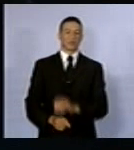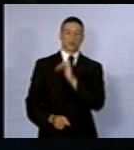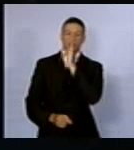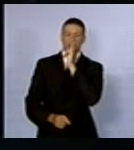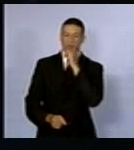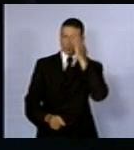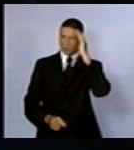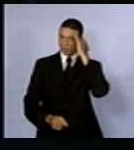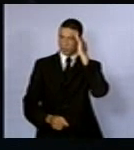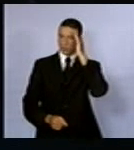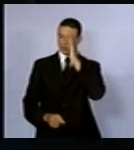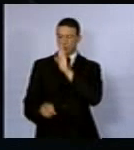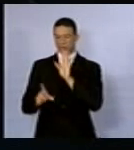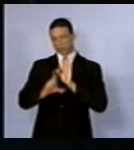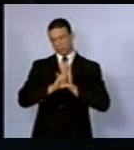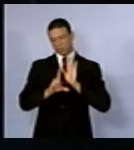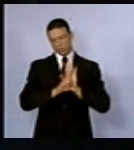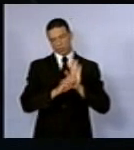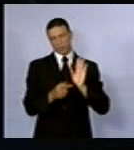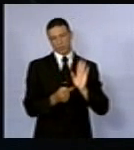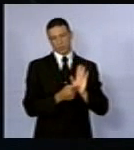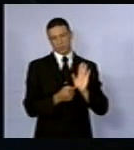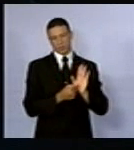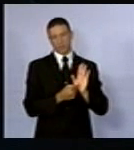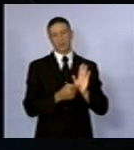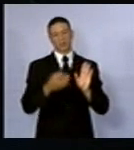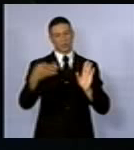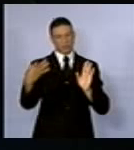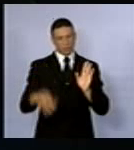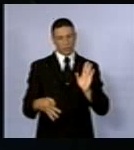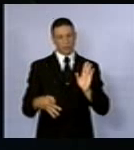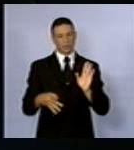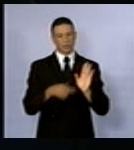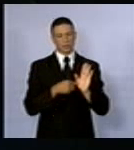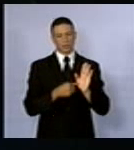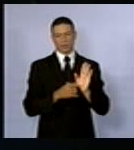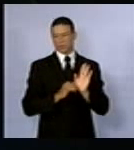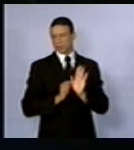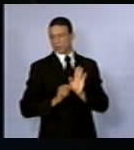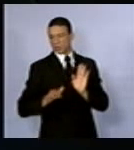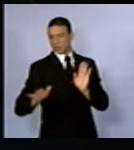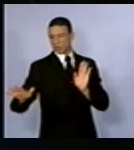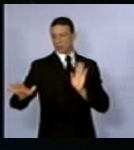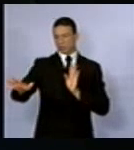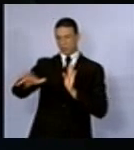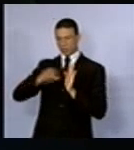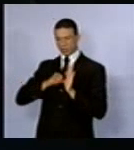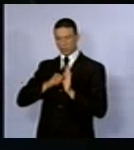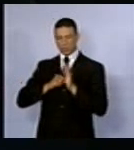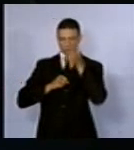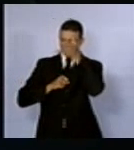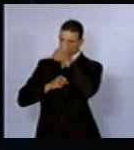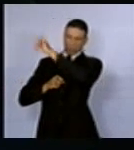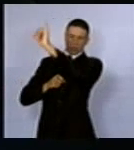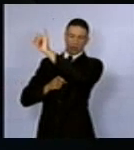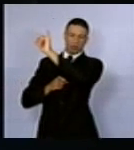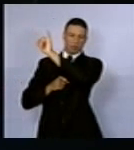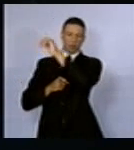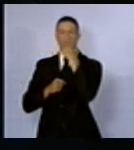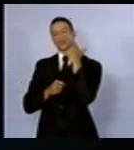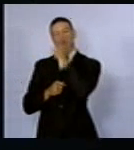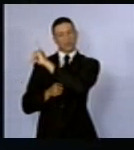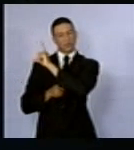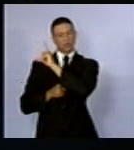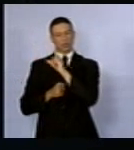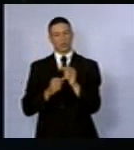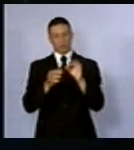que a legislação vigente ela tem a dose de prevenção necessária que nos protege. Reduzir a